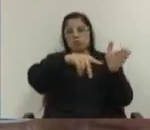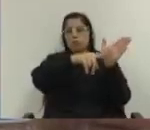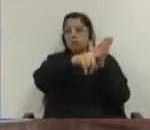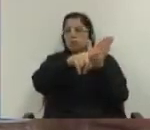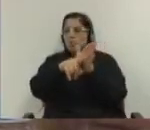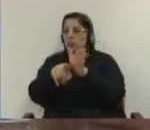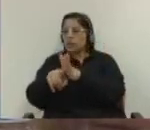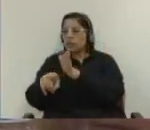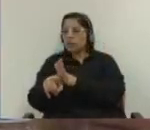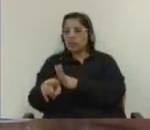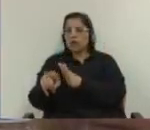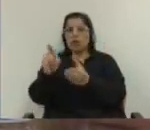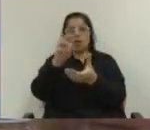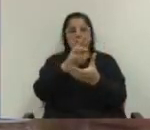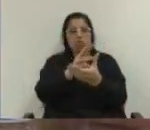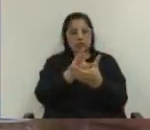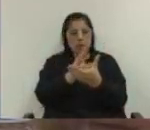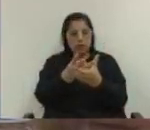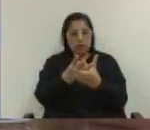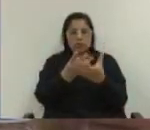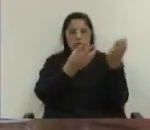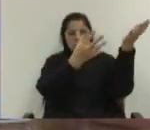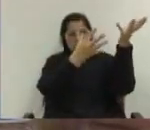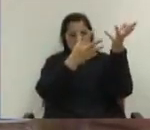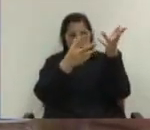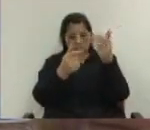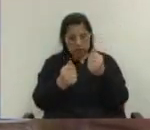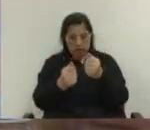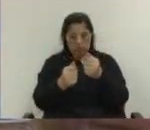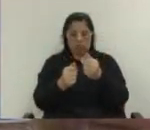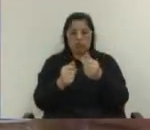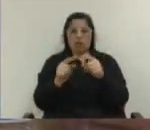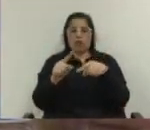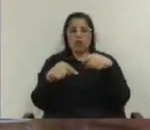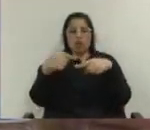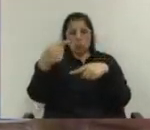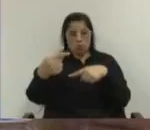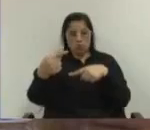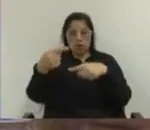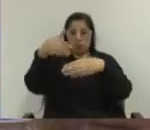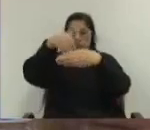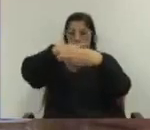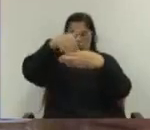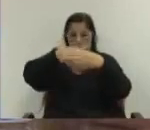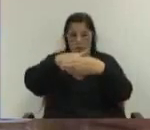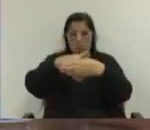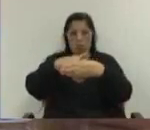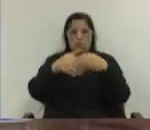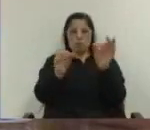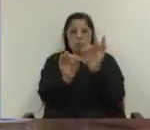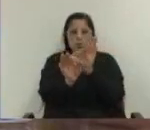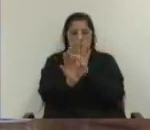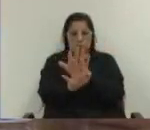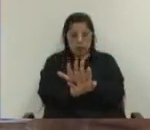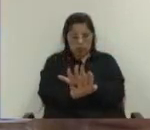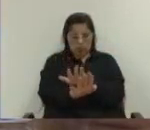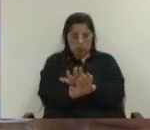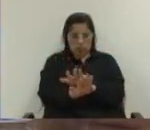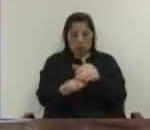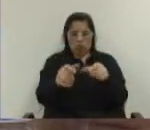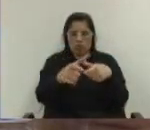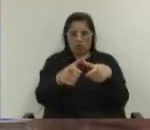Câmara sobre o seu recebimento. Decidido o recebimento pelo voto da maioria dos presentes, na mesma